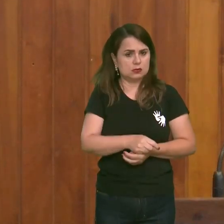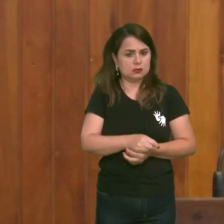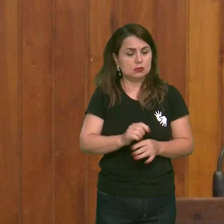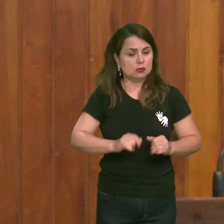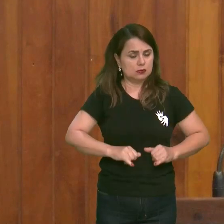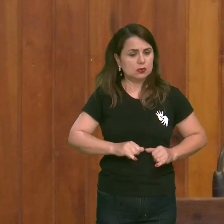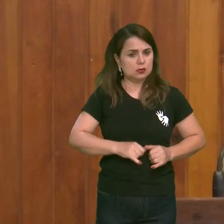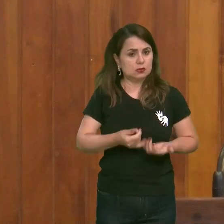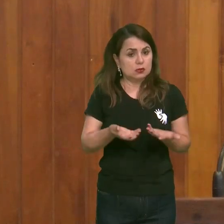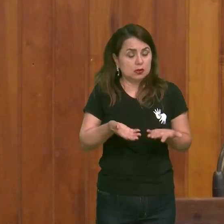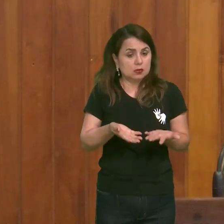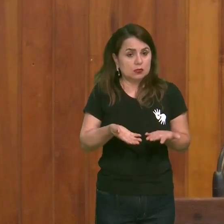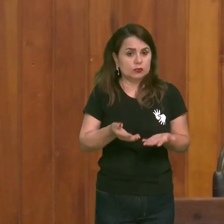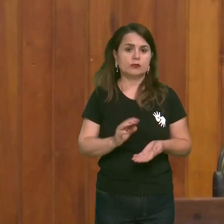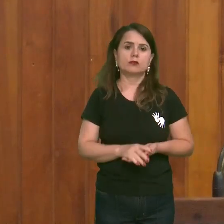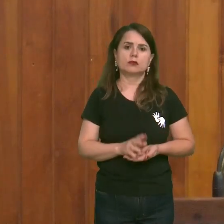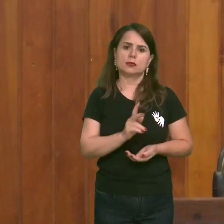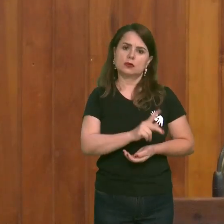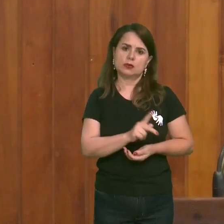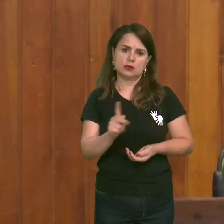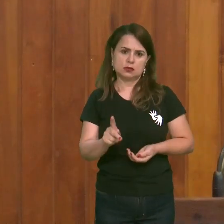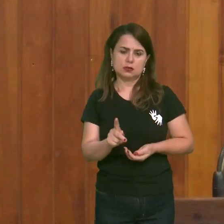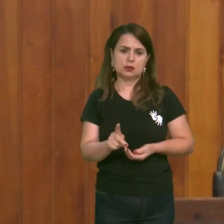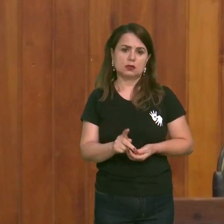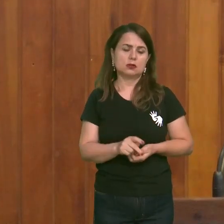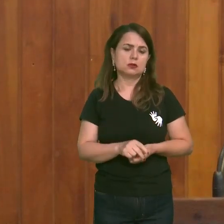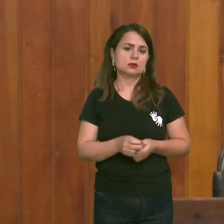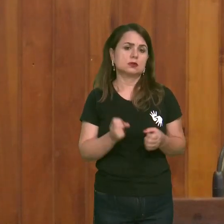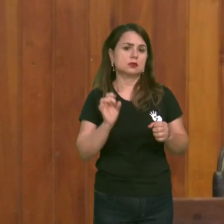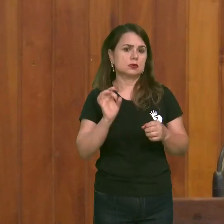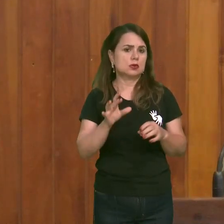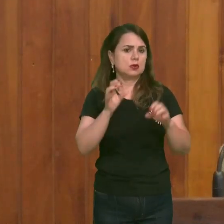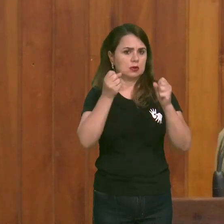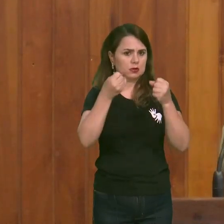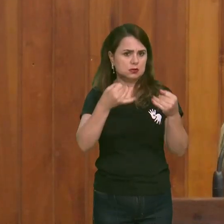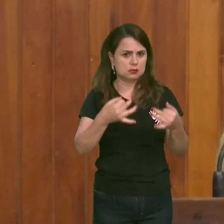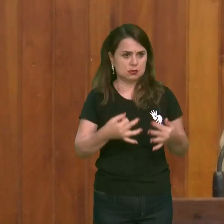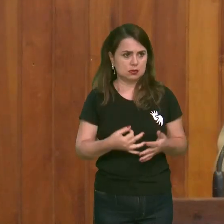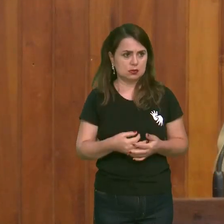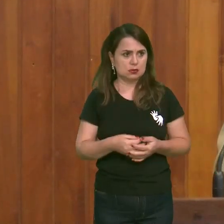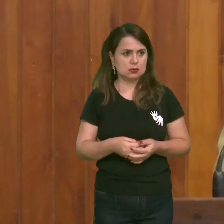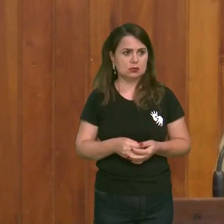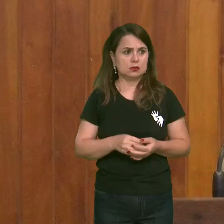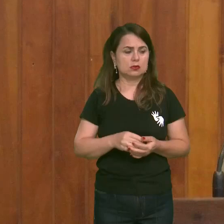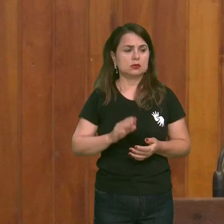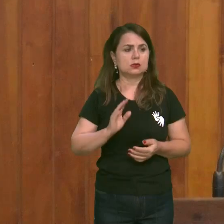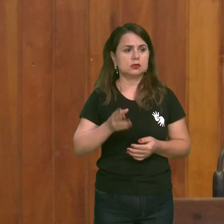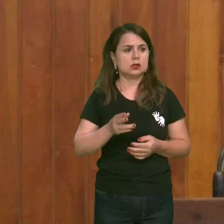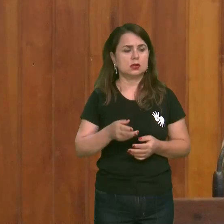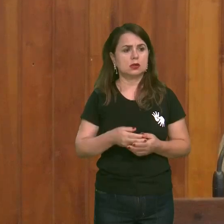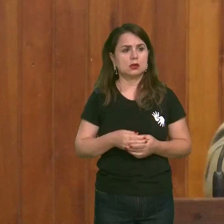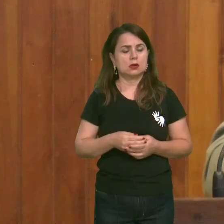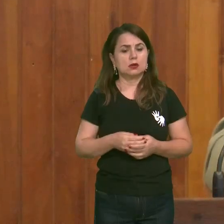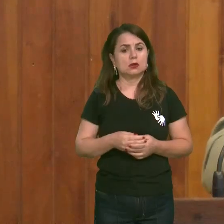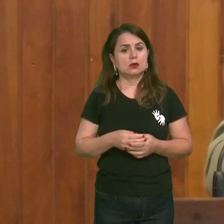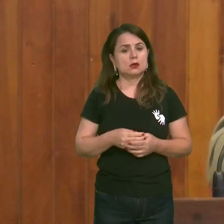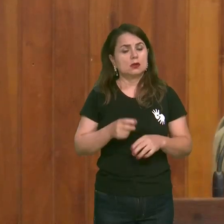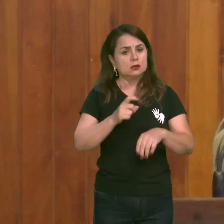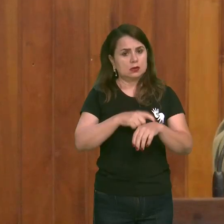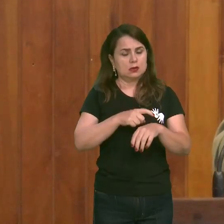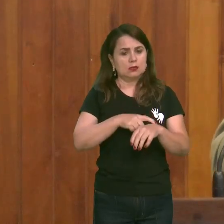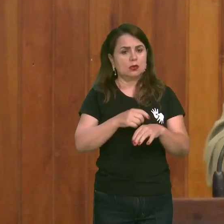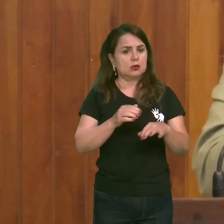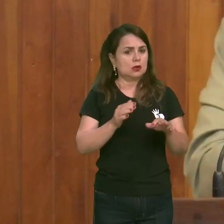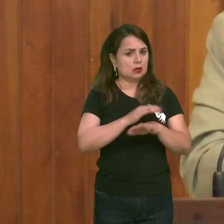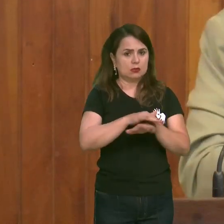senhor presidente eram essas as minhas considerações Já abusei da paciência dos nossos pais mas desculpe o